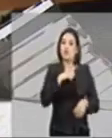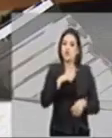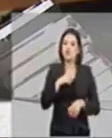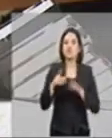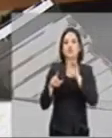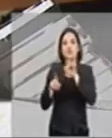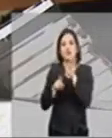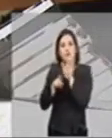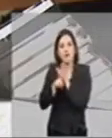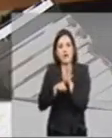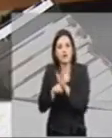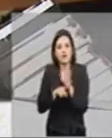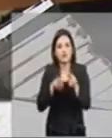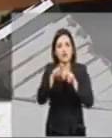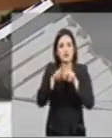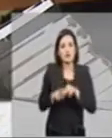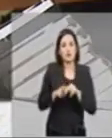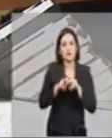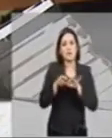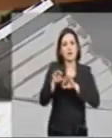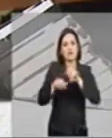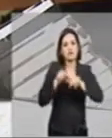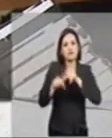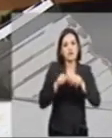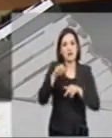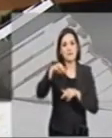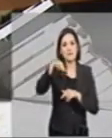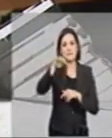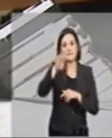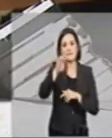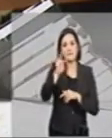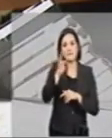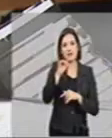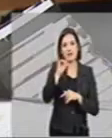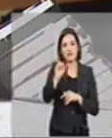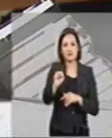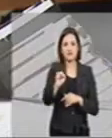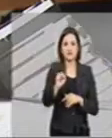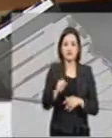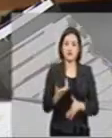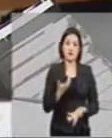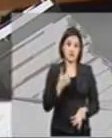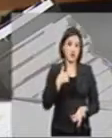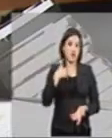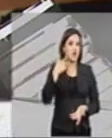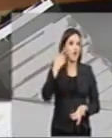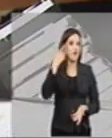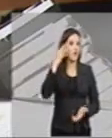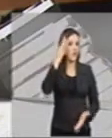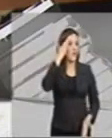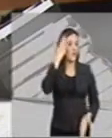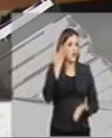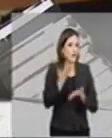Metis. Muito bem. Eu estou convencido de que isto foi o que ocorreu de fato. É para